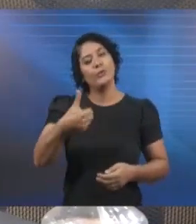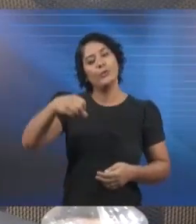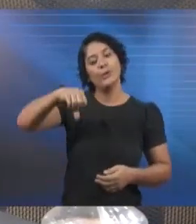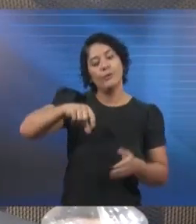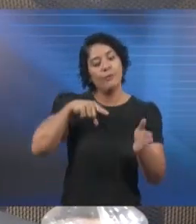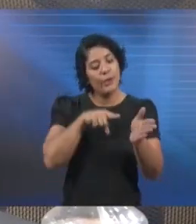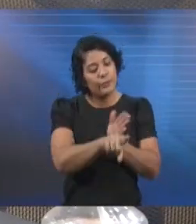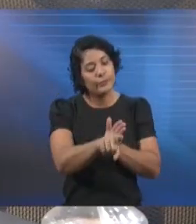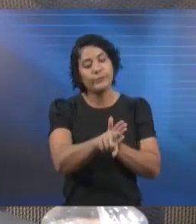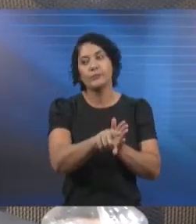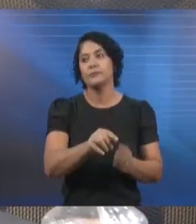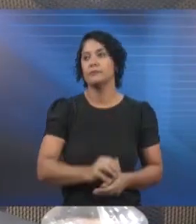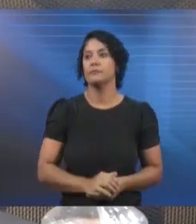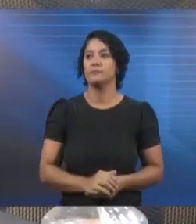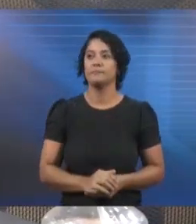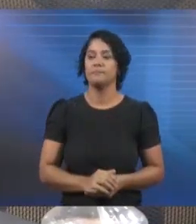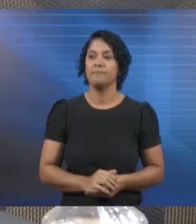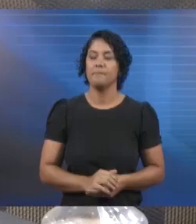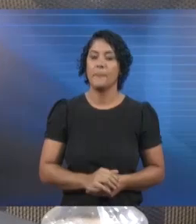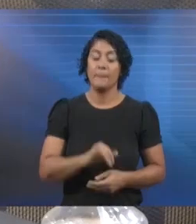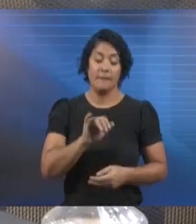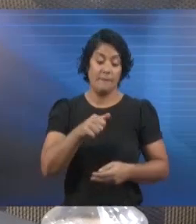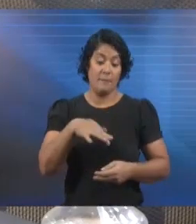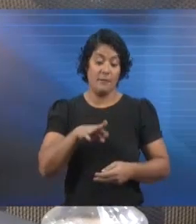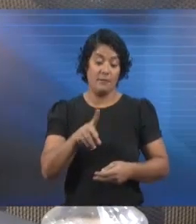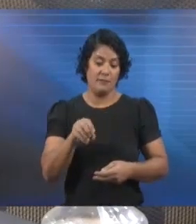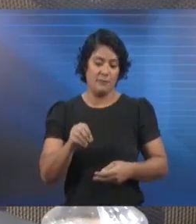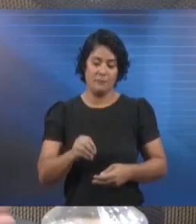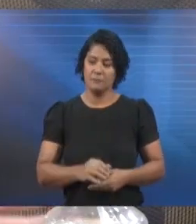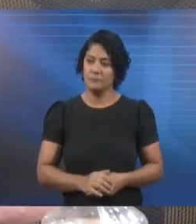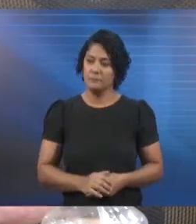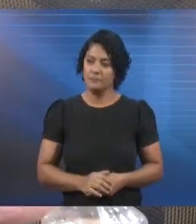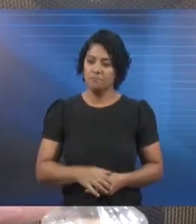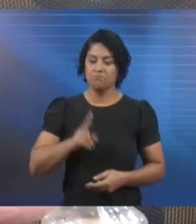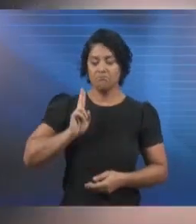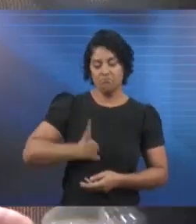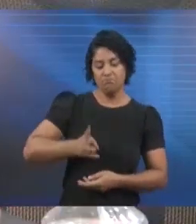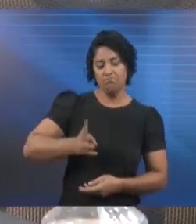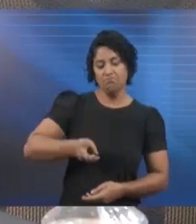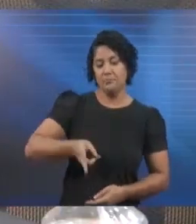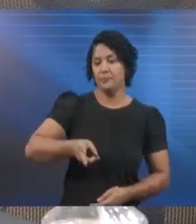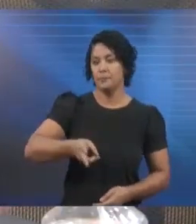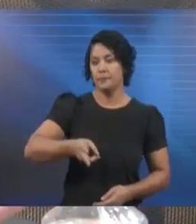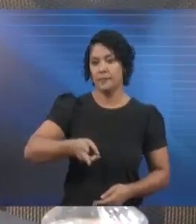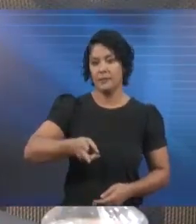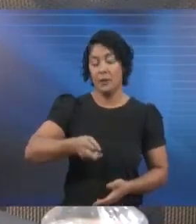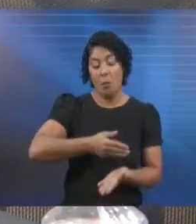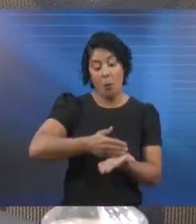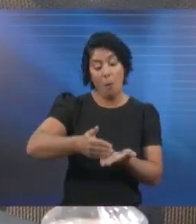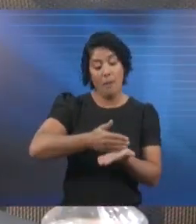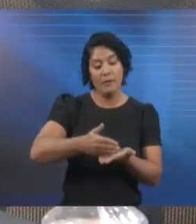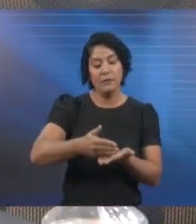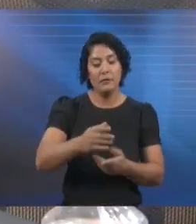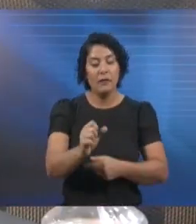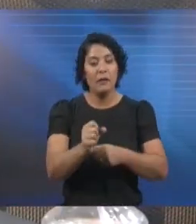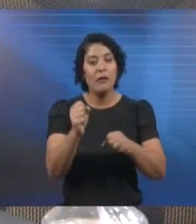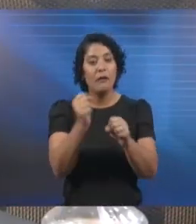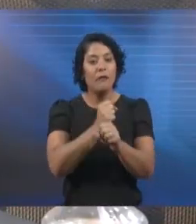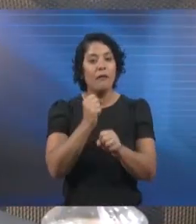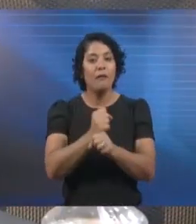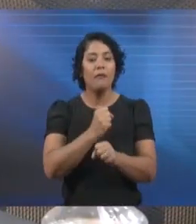então isso tem viabilizado a continuidade e a o início da obra